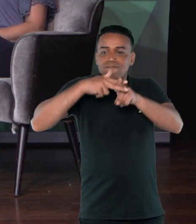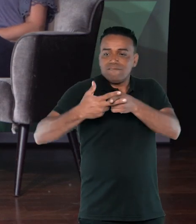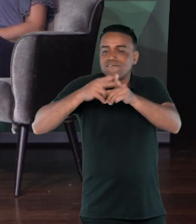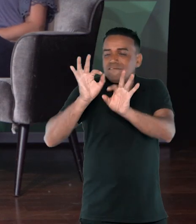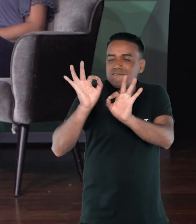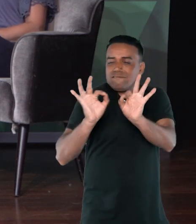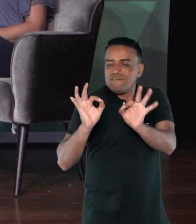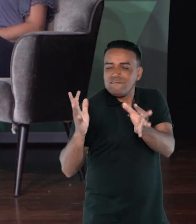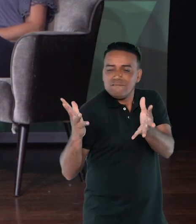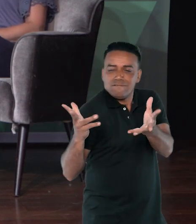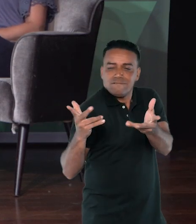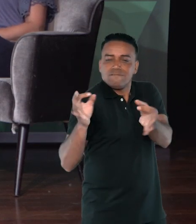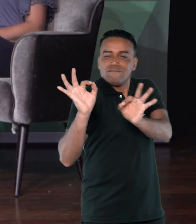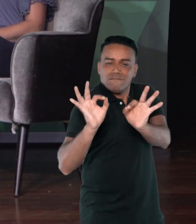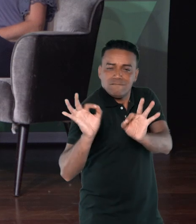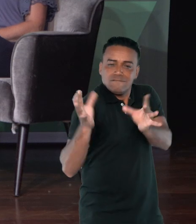Renata.